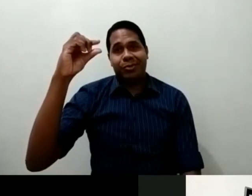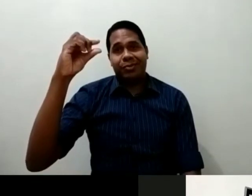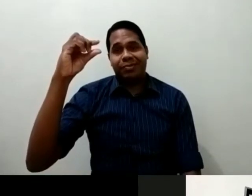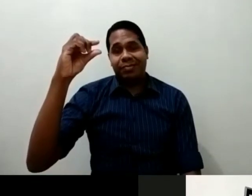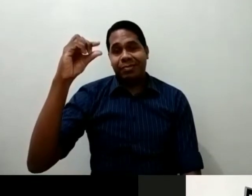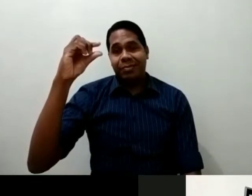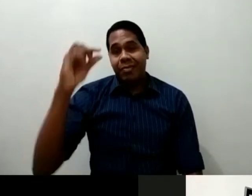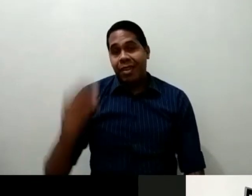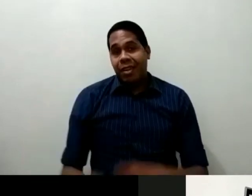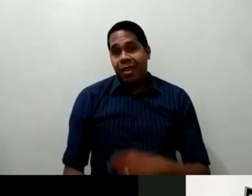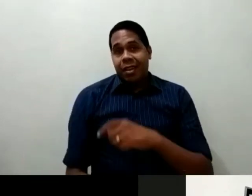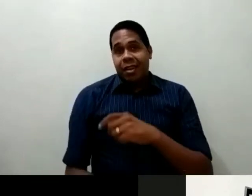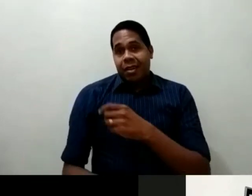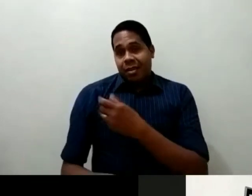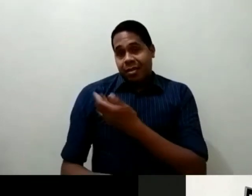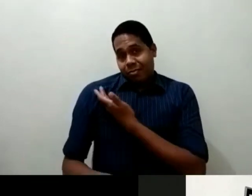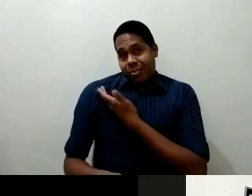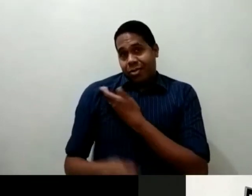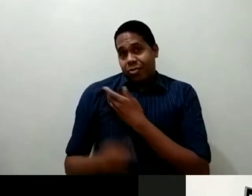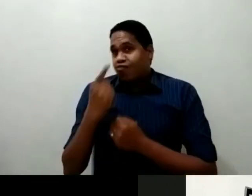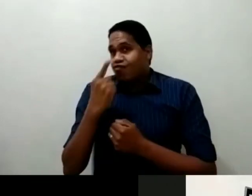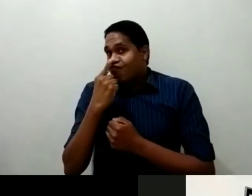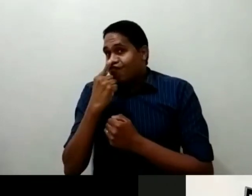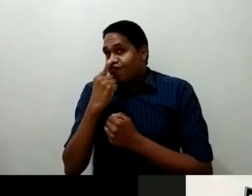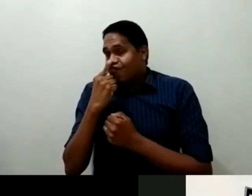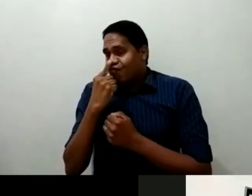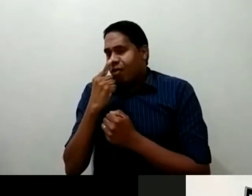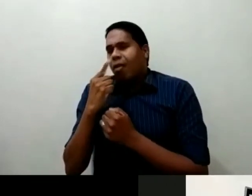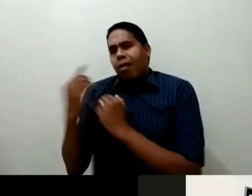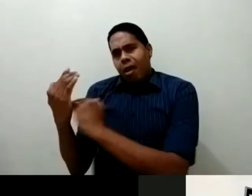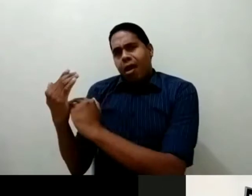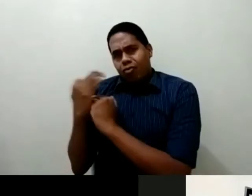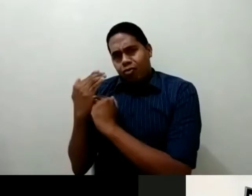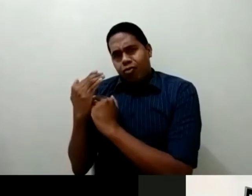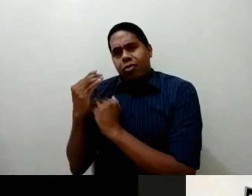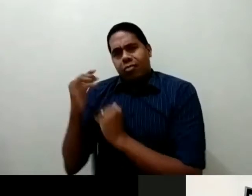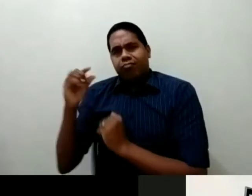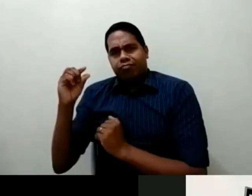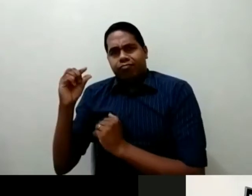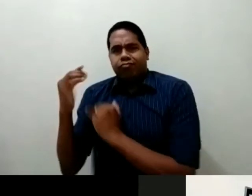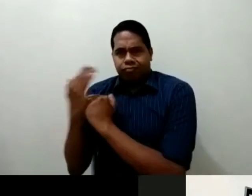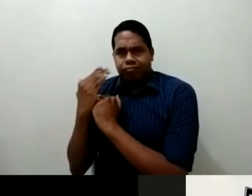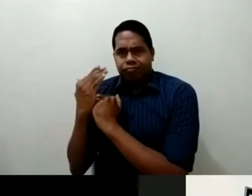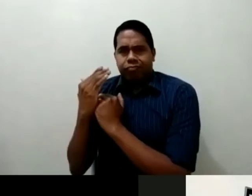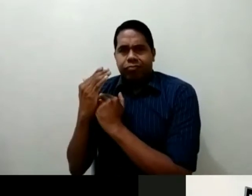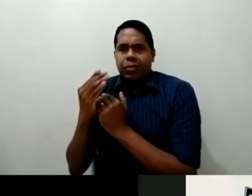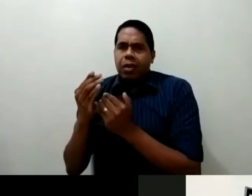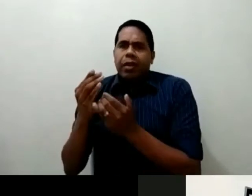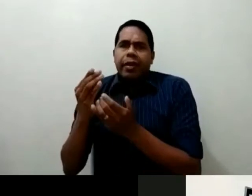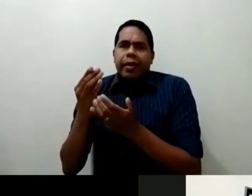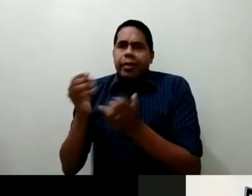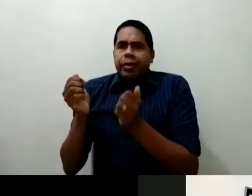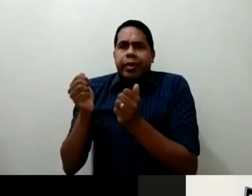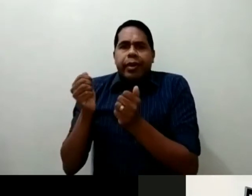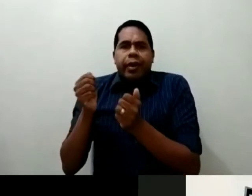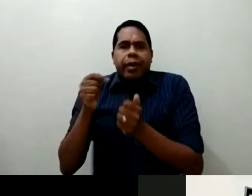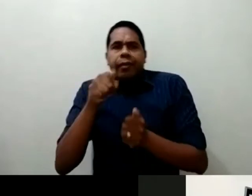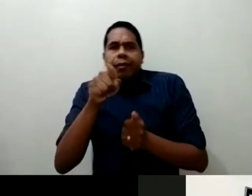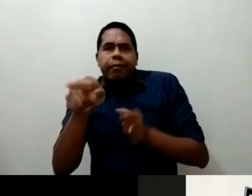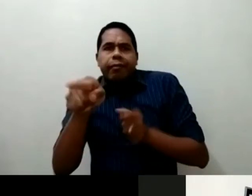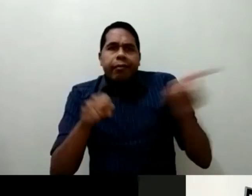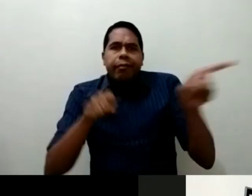Muito pouco, muito pouco. Os meus colegas, que eram mais achegados, eles me ajudavam um